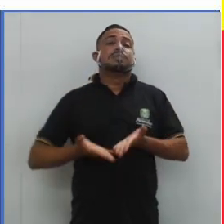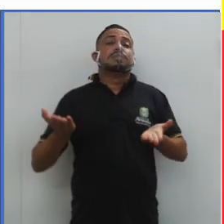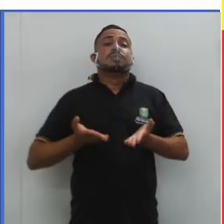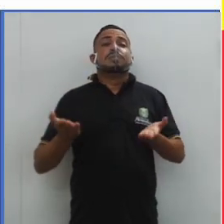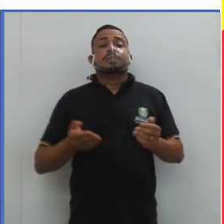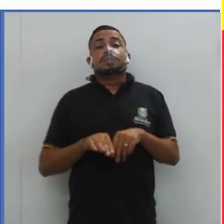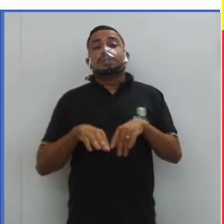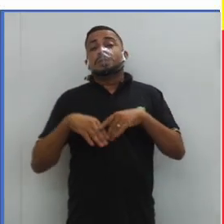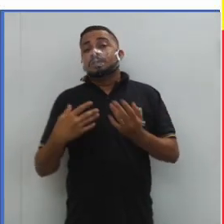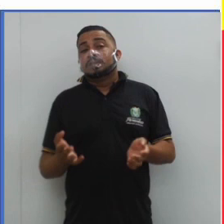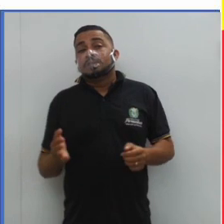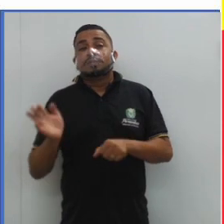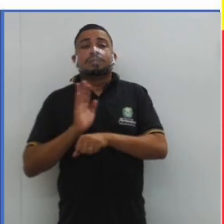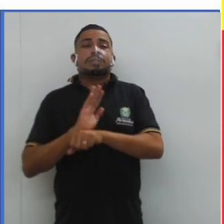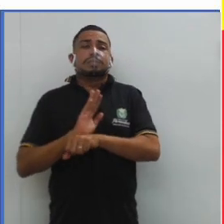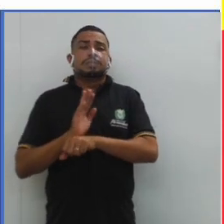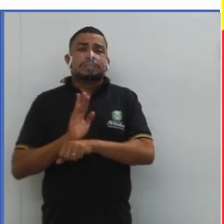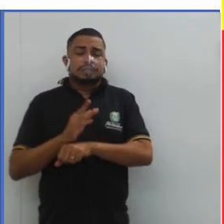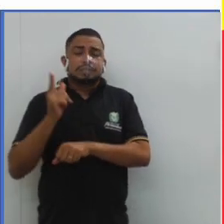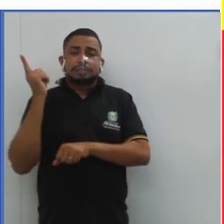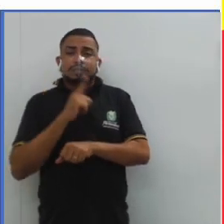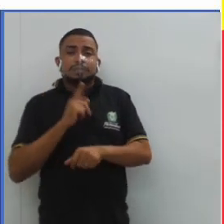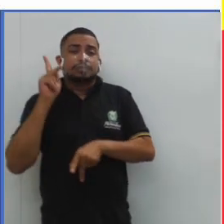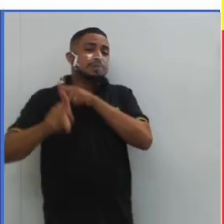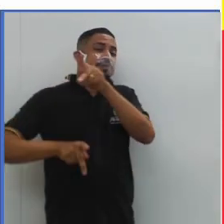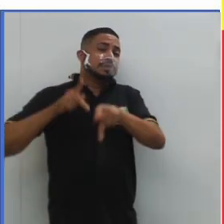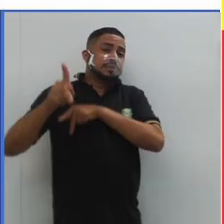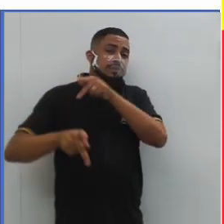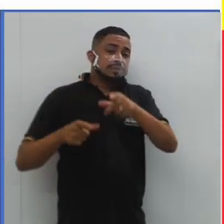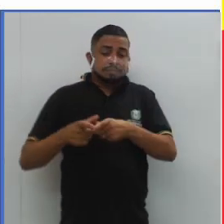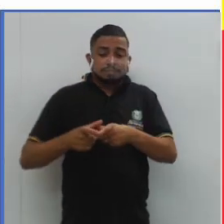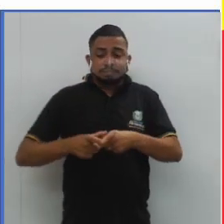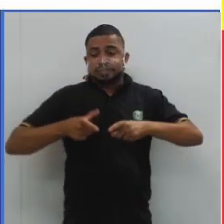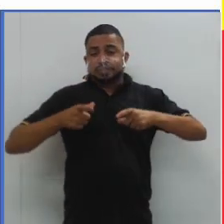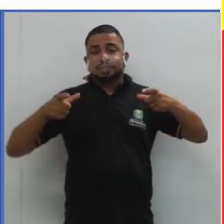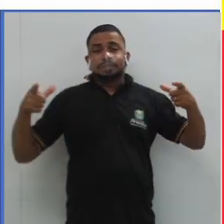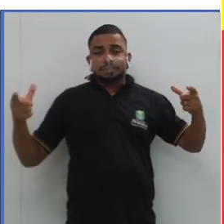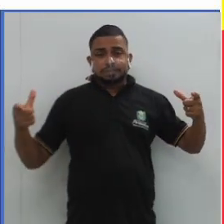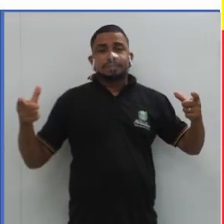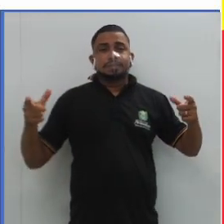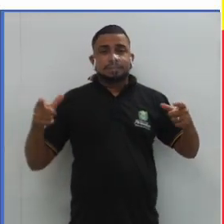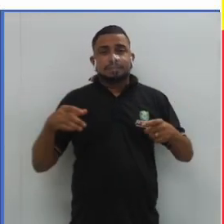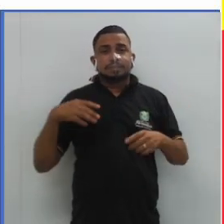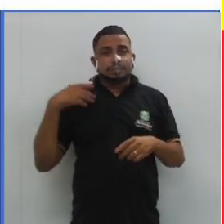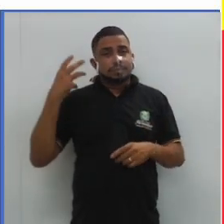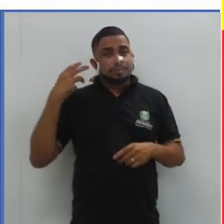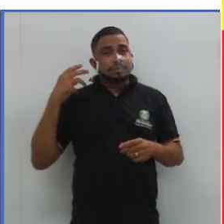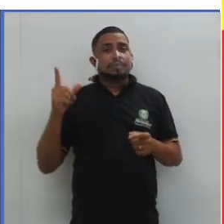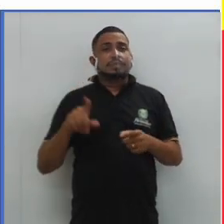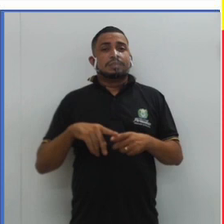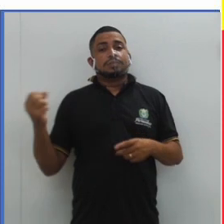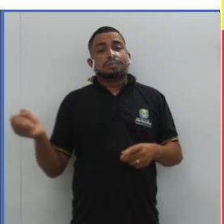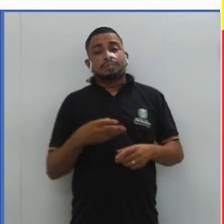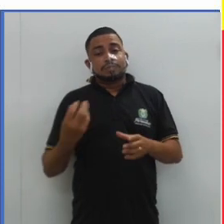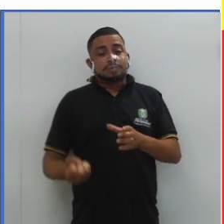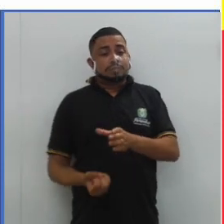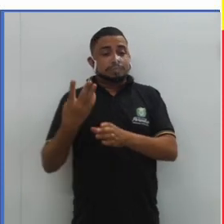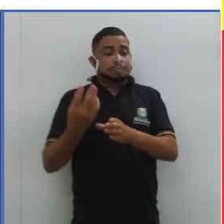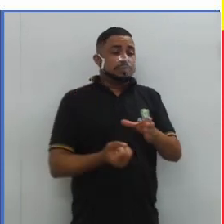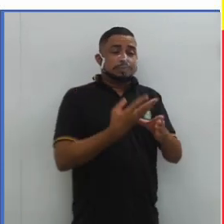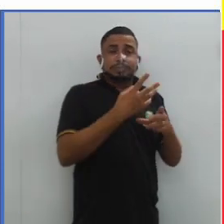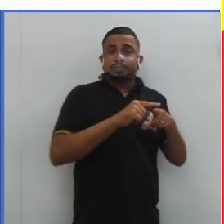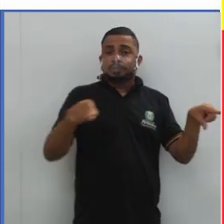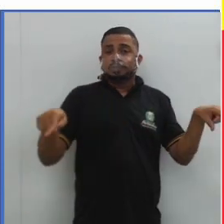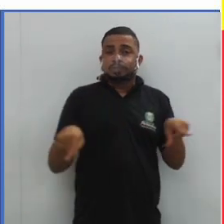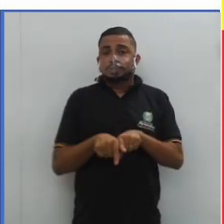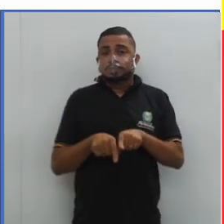até hoje. Então, quando o cinema ainda ganhou uma popularização maior, com o cinema sonoro, então, novos estúdios